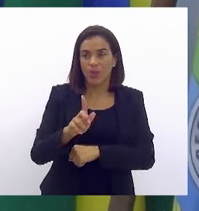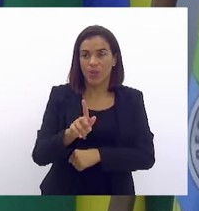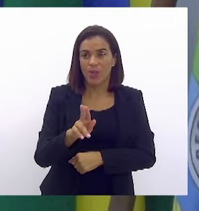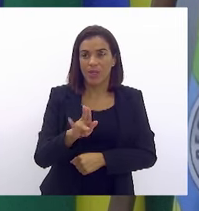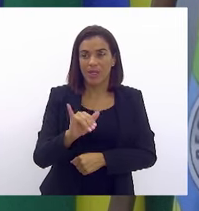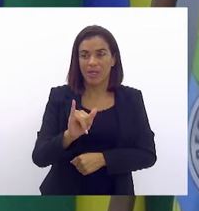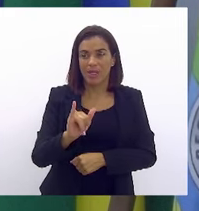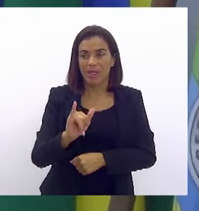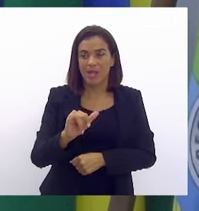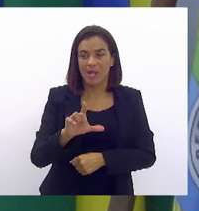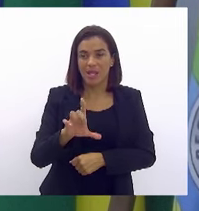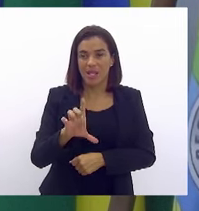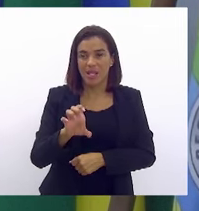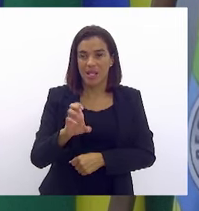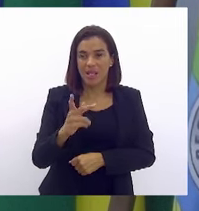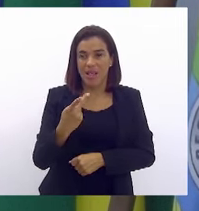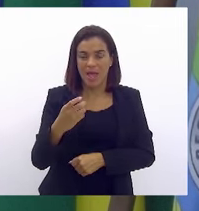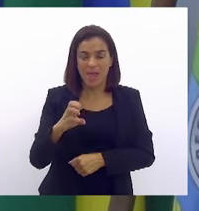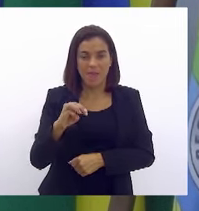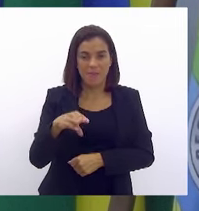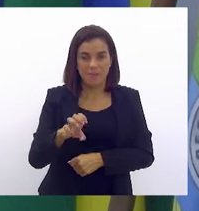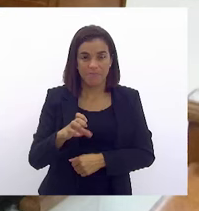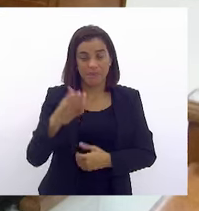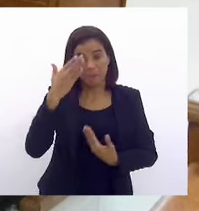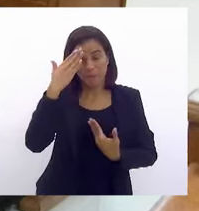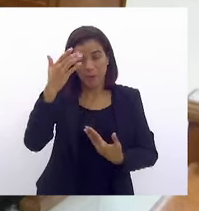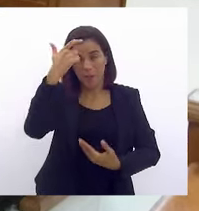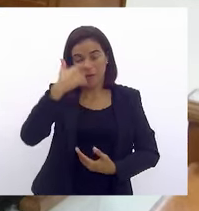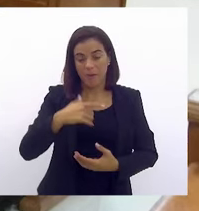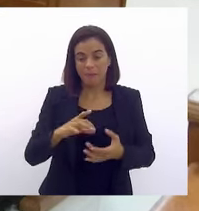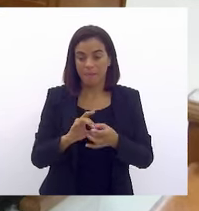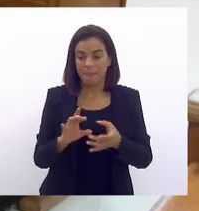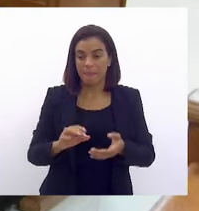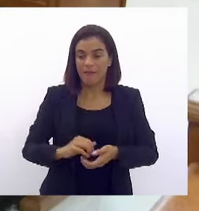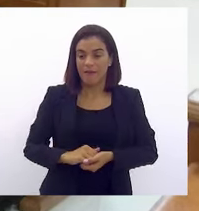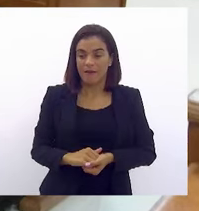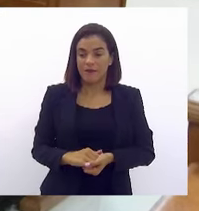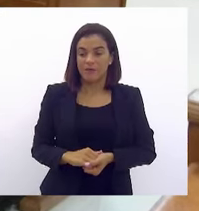geólogo brasileiro. Um abraço, boa tarde, estou à disposição.